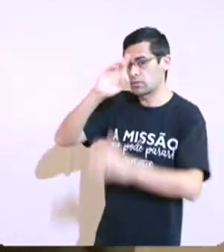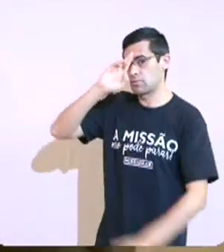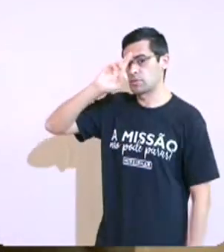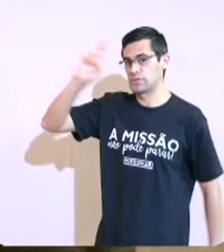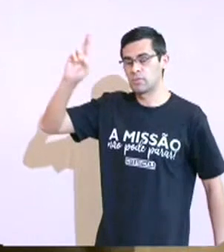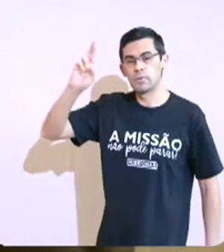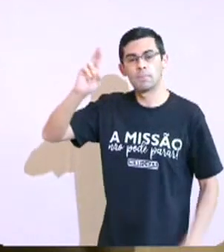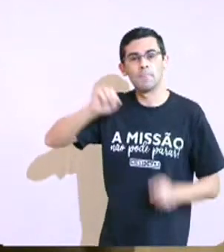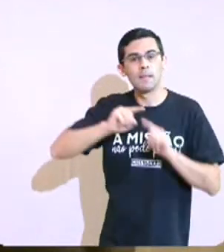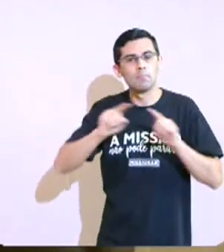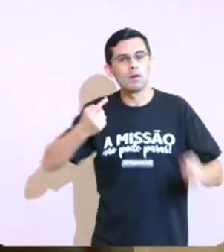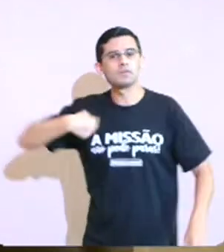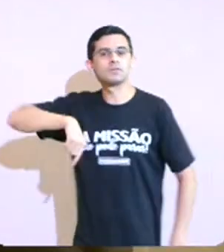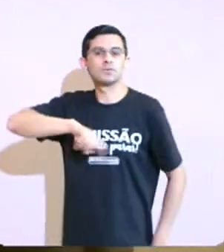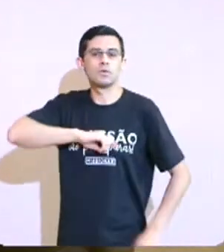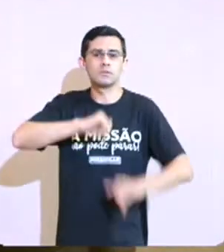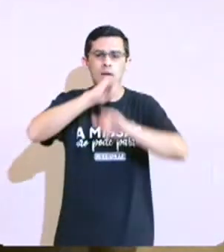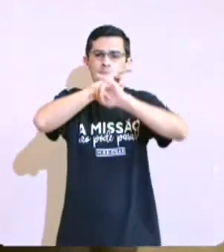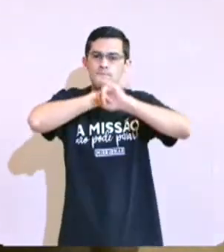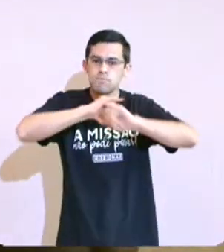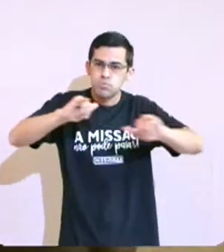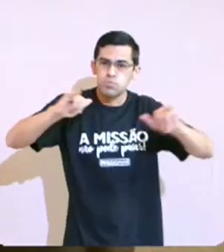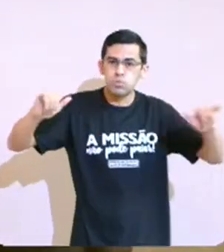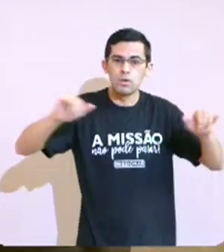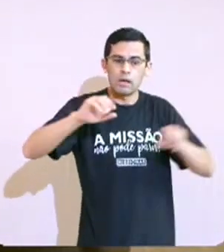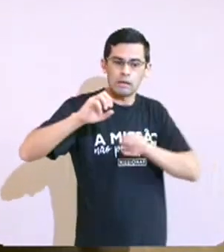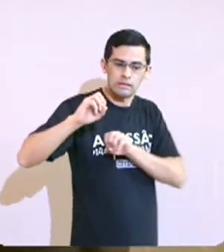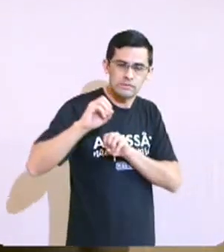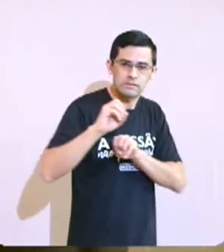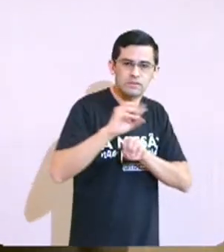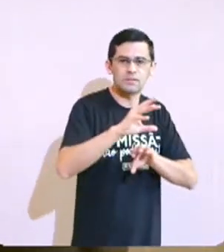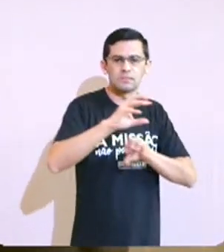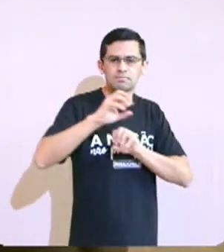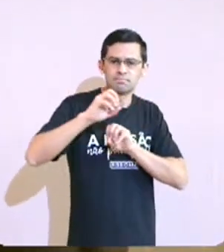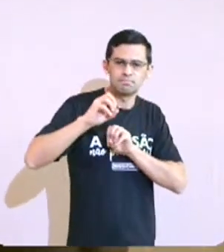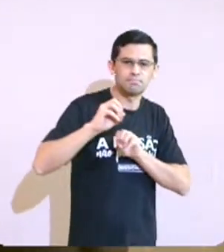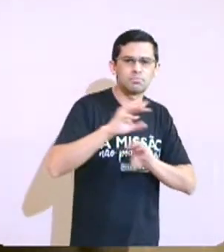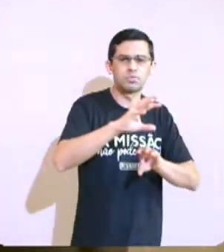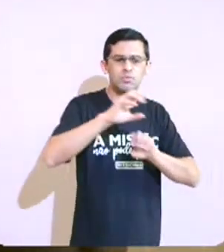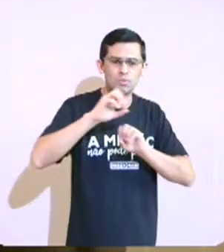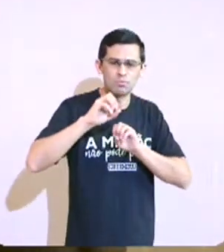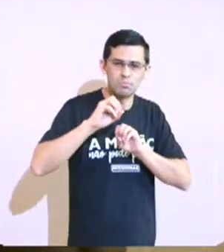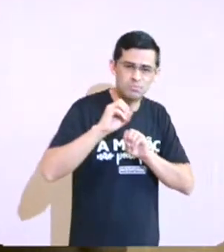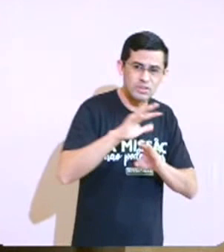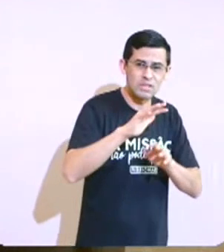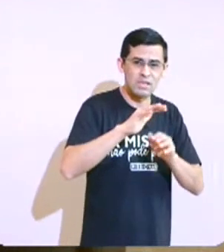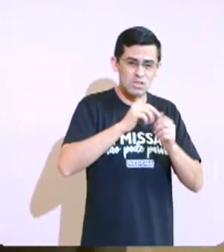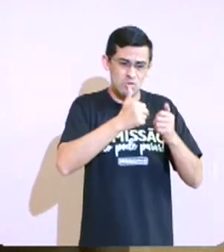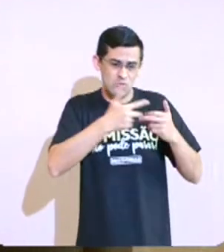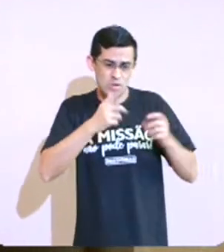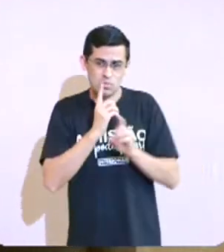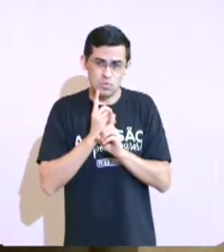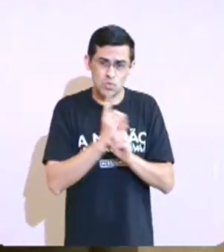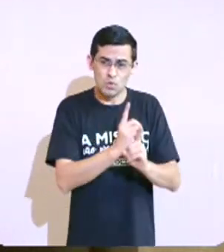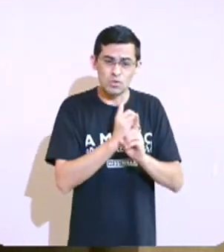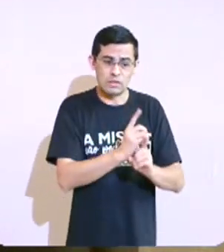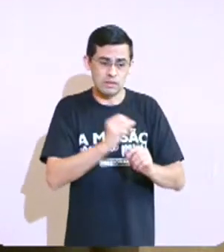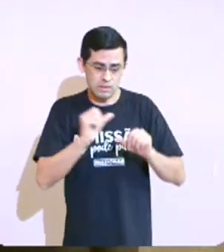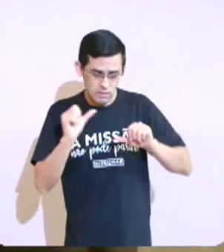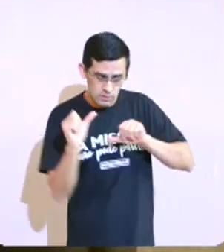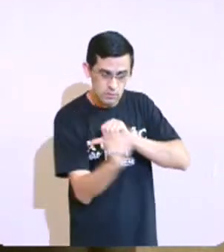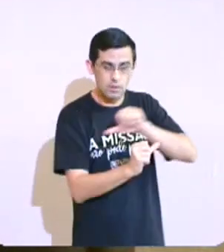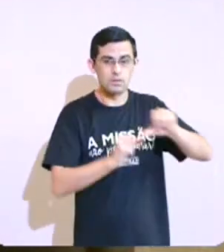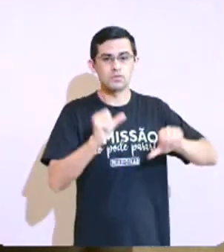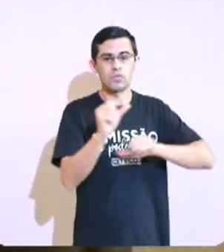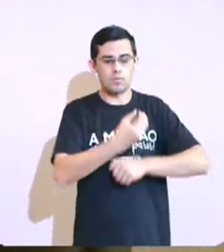nós vamos proclamando também, ensinando um bojo doutrinário que transforma a